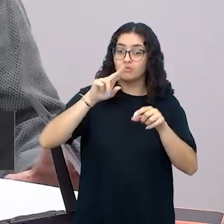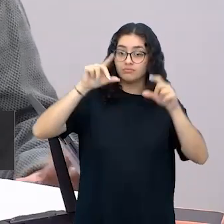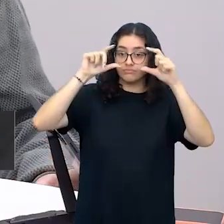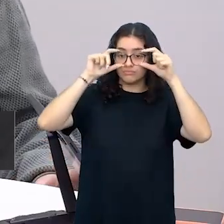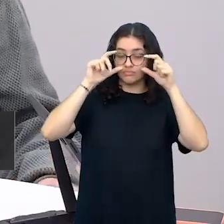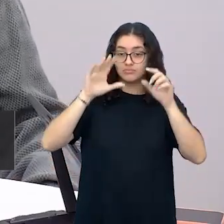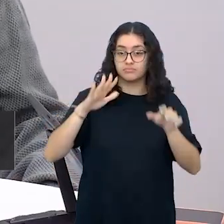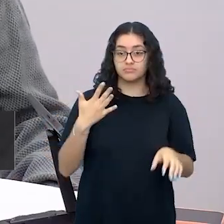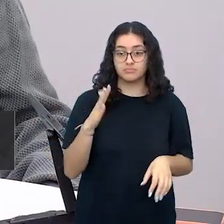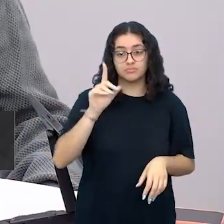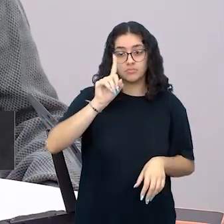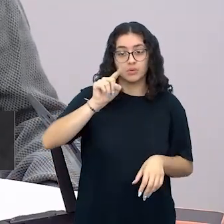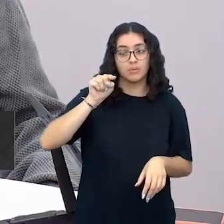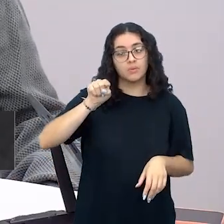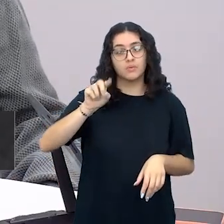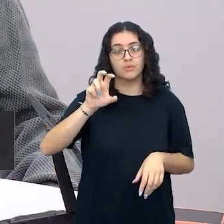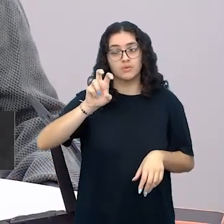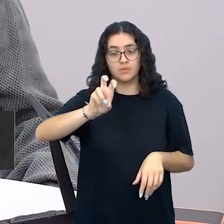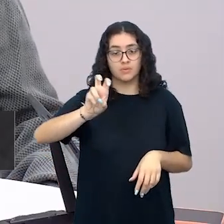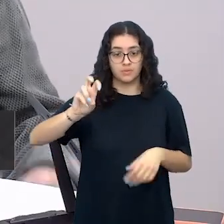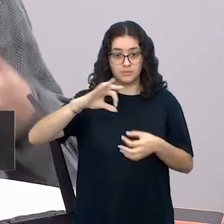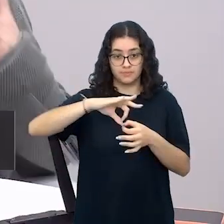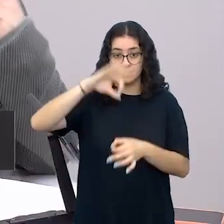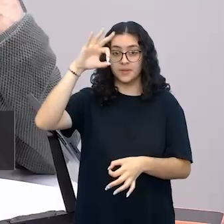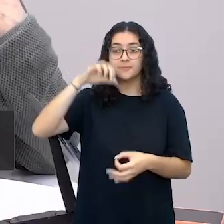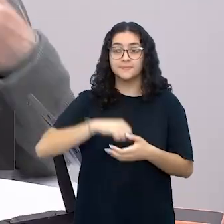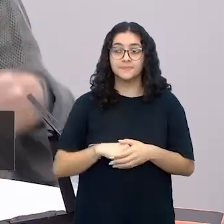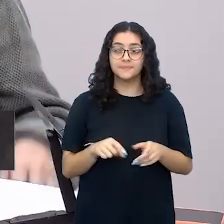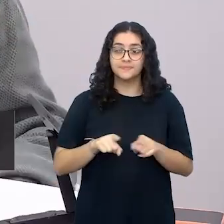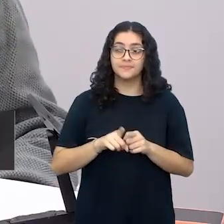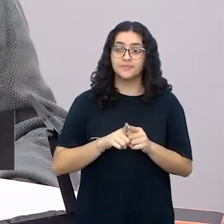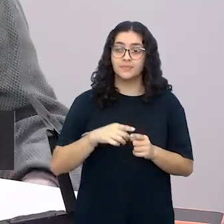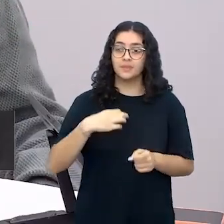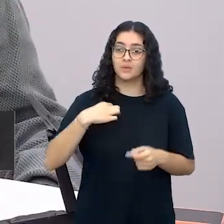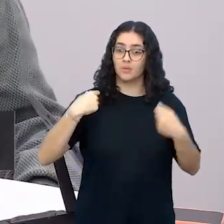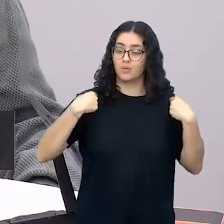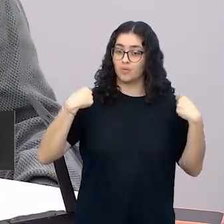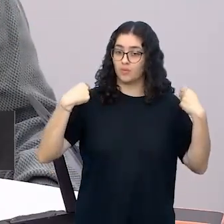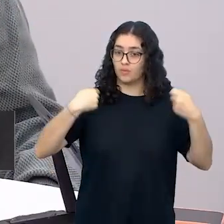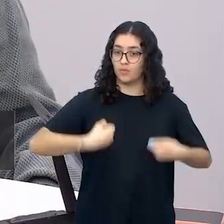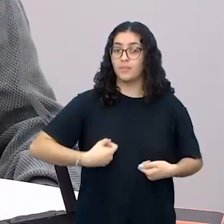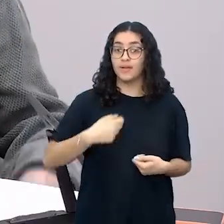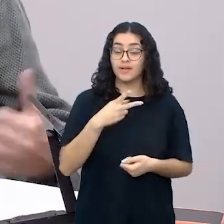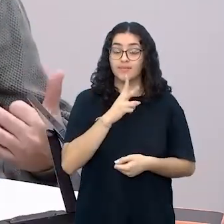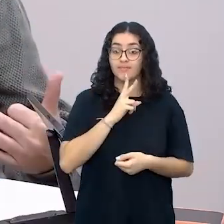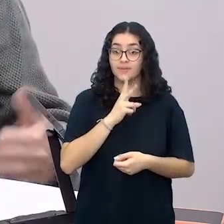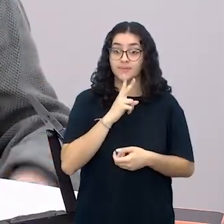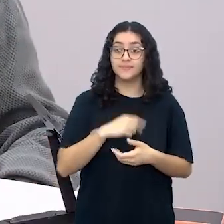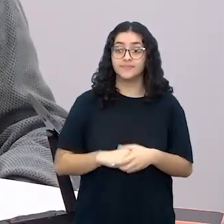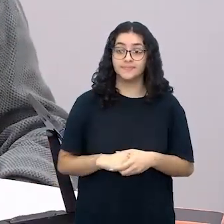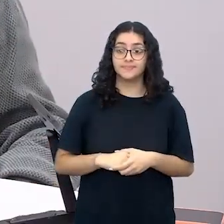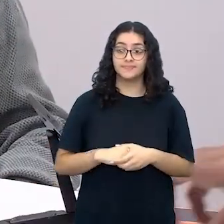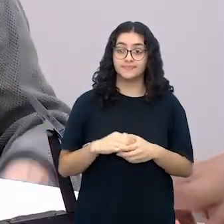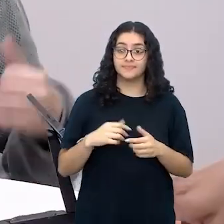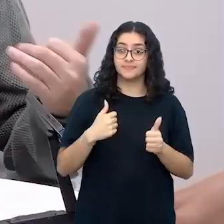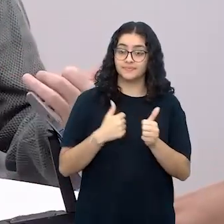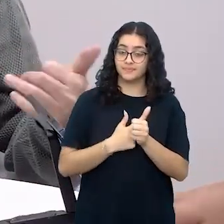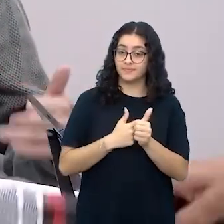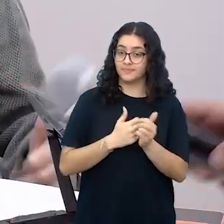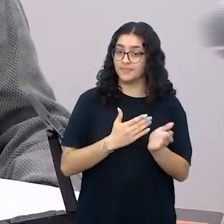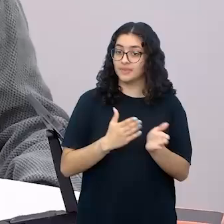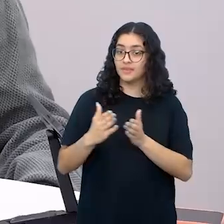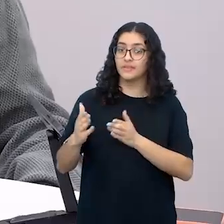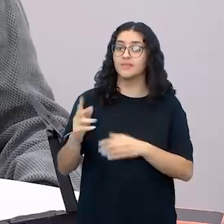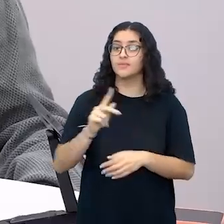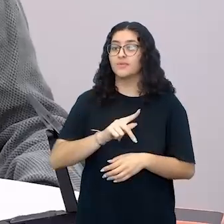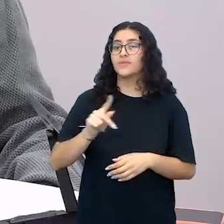tenho aproximadamente 1,55 m, estou vestindo uma blusa verde. E aqui ao meu lado está a